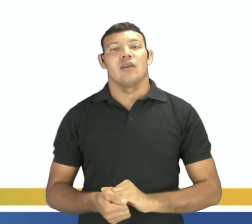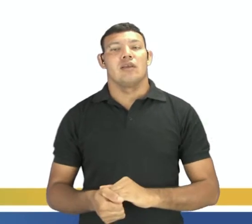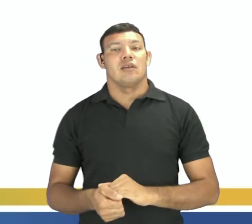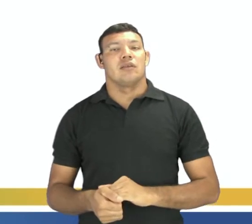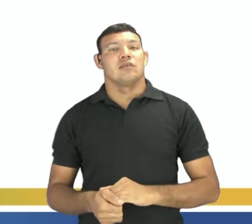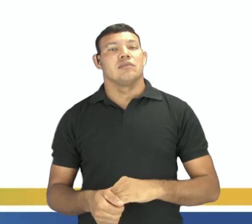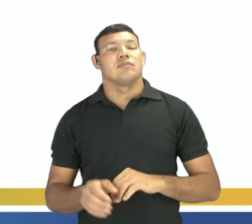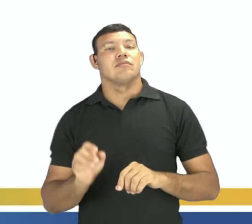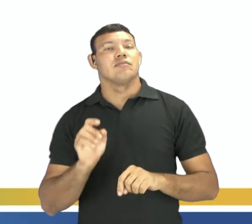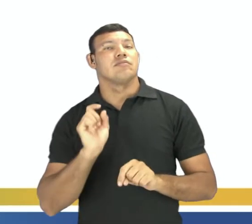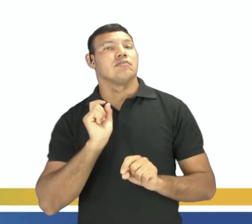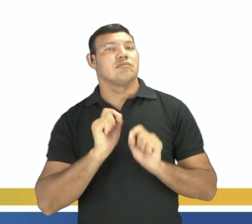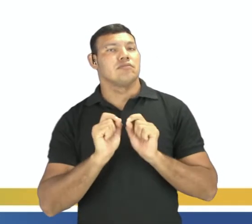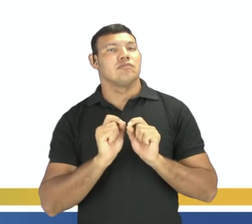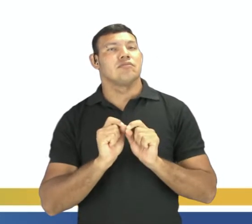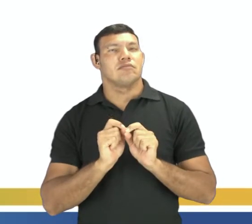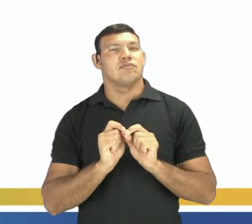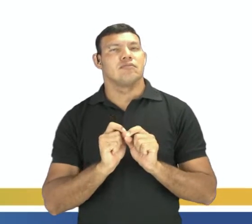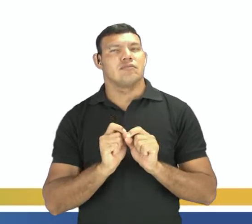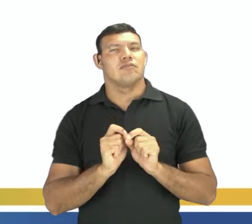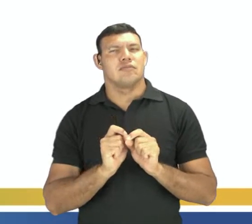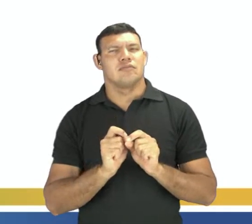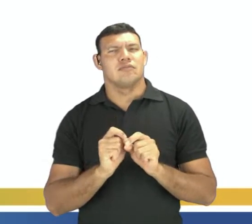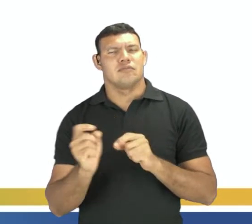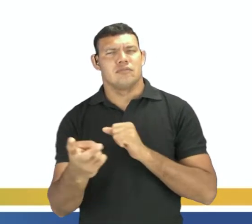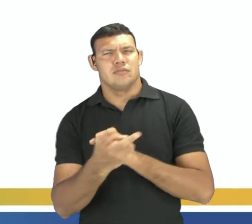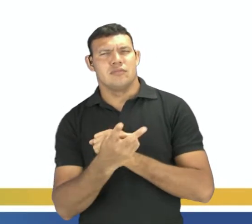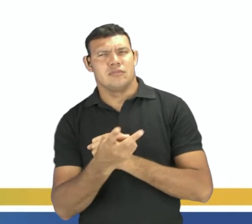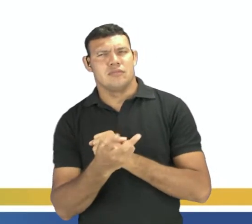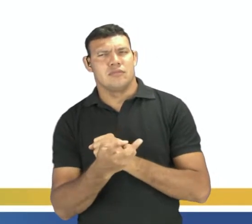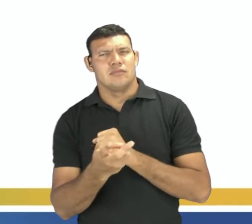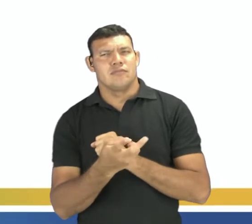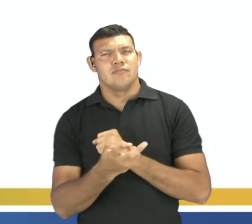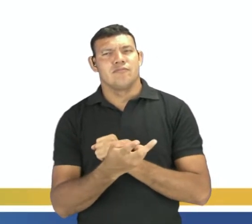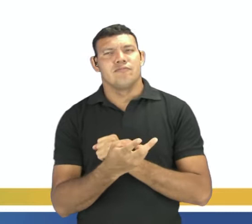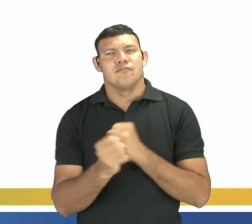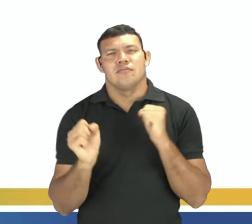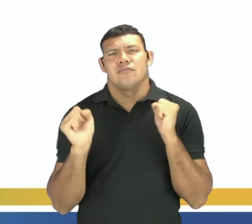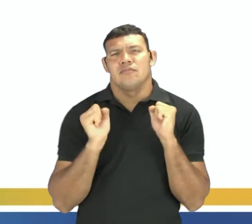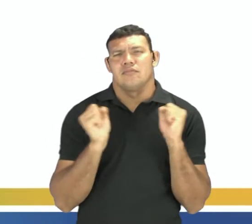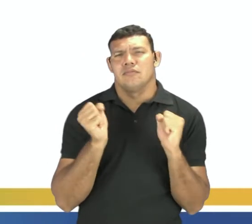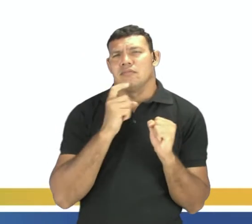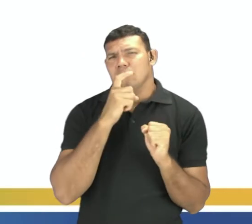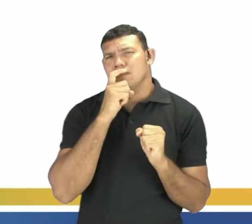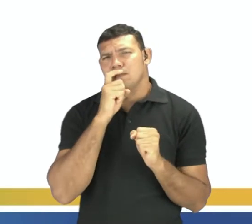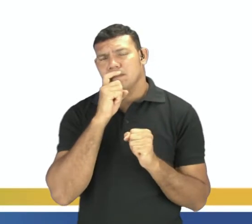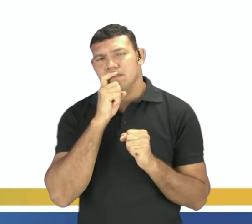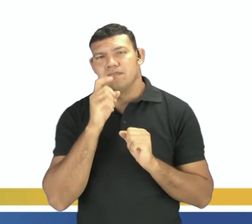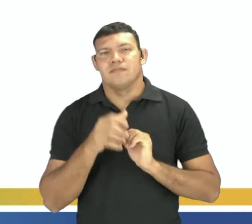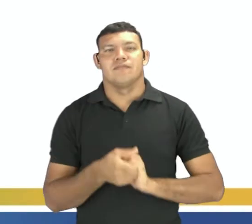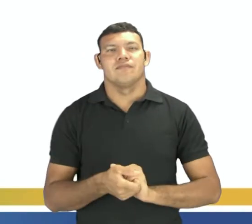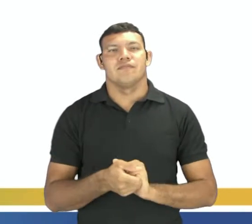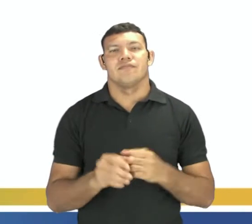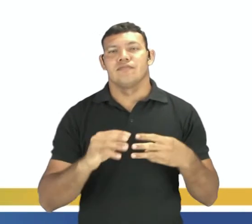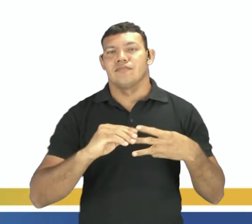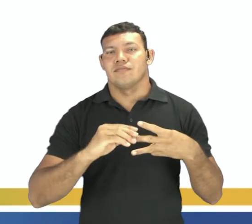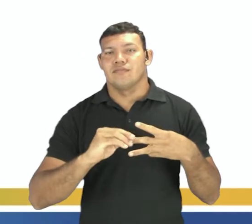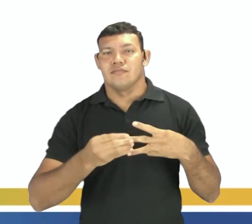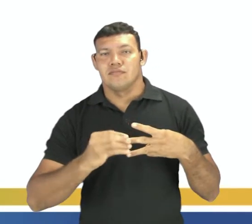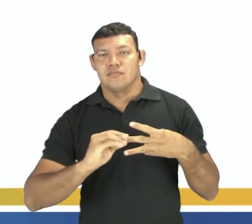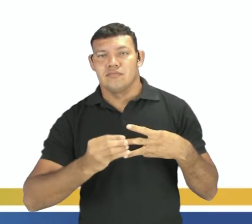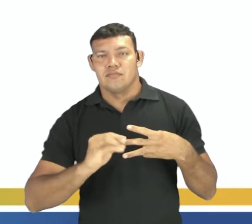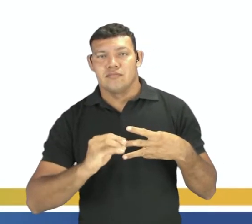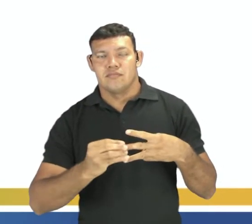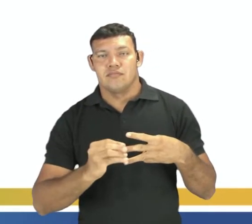tecido adiposo, então é o tecido que vai te proteger mais do frio. As células do tecido conjuntivo,